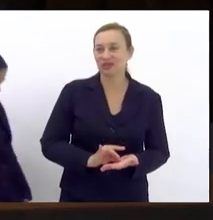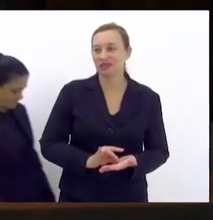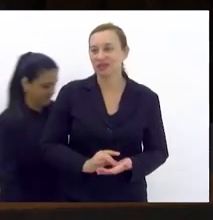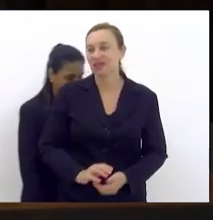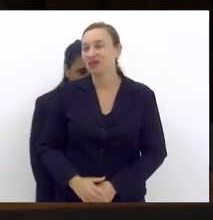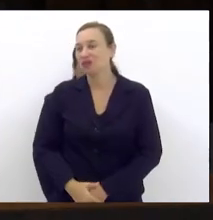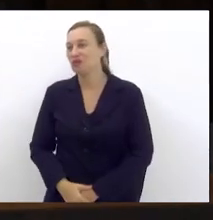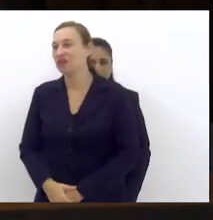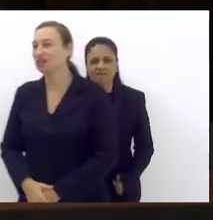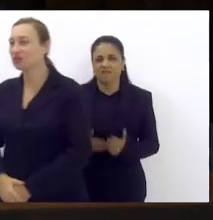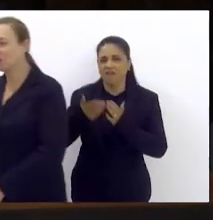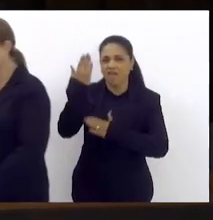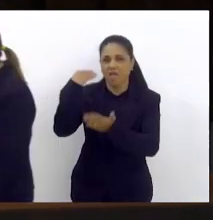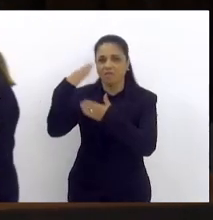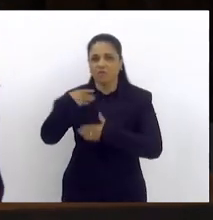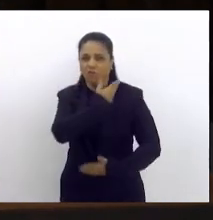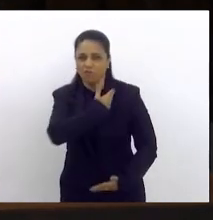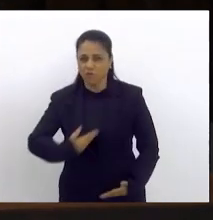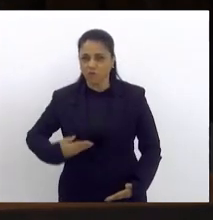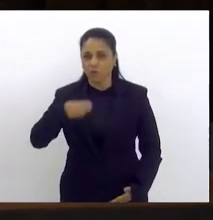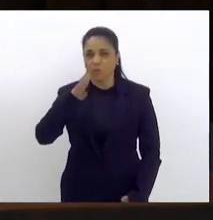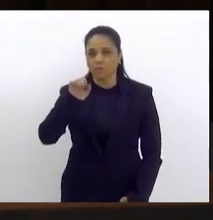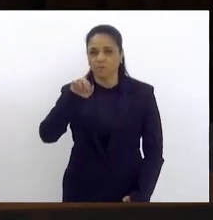governador Leonel Brizola, quando vocês assumiram